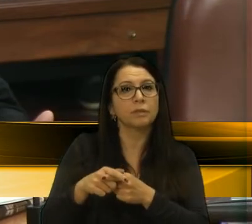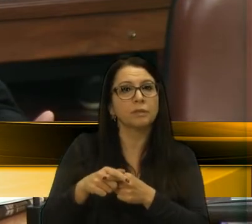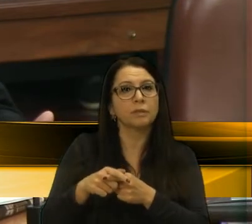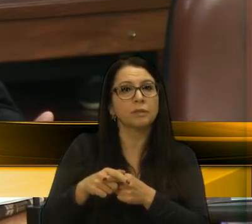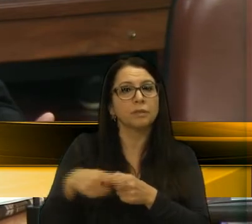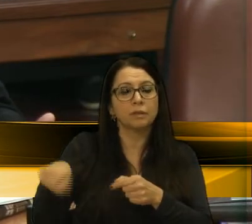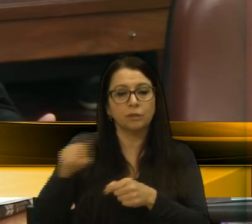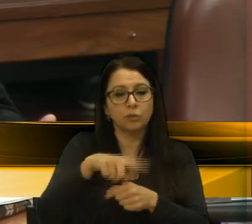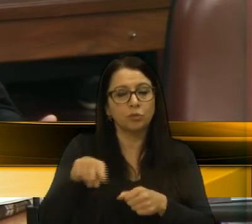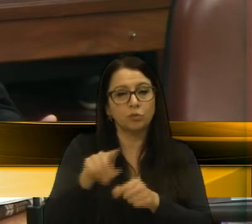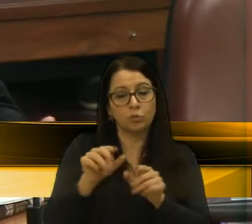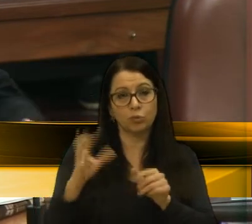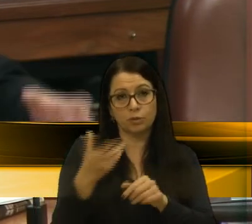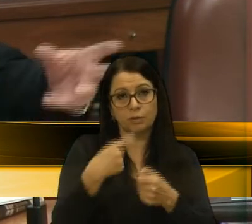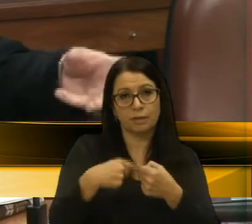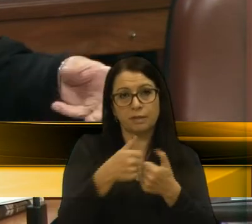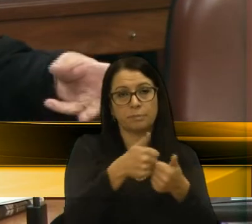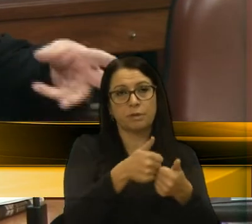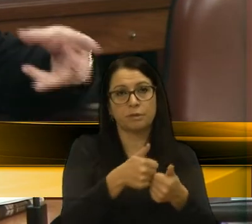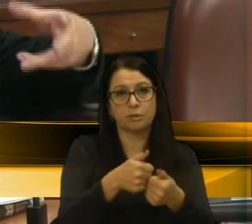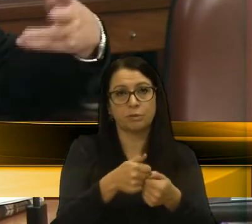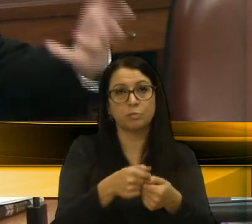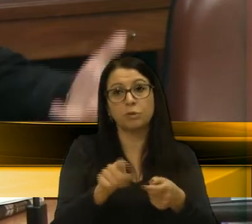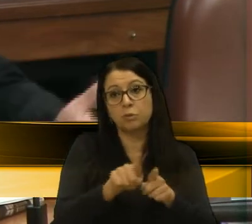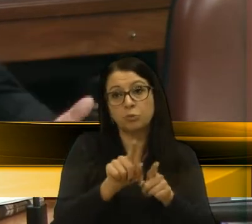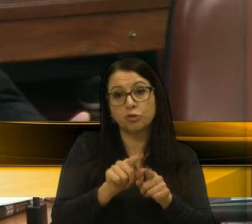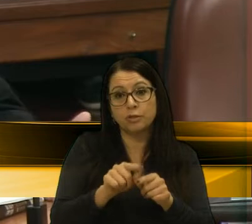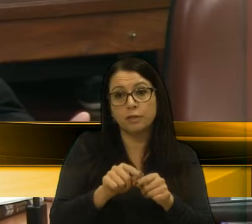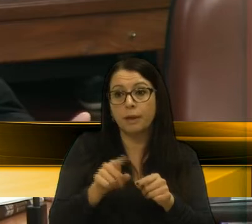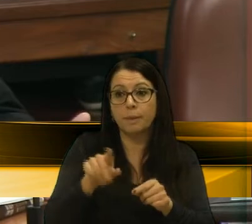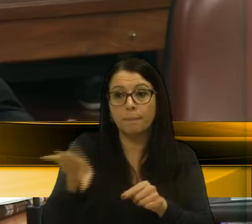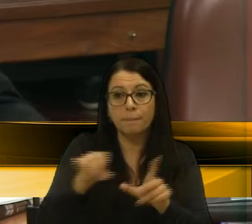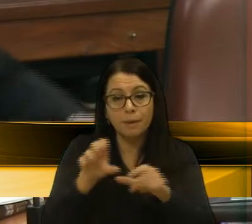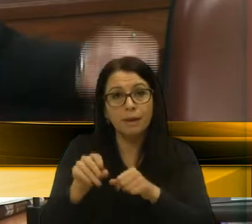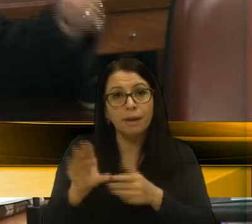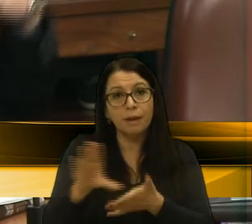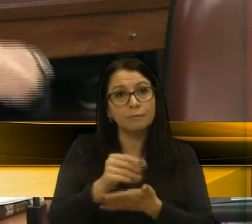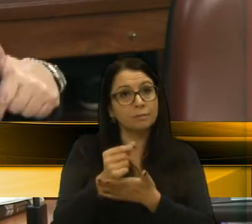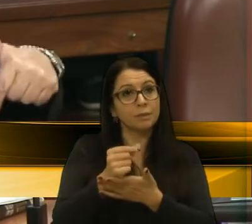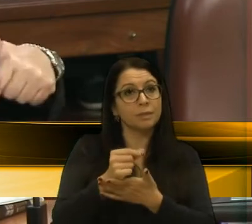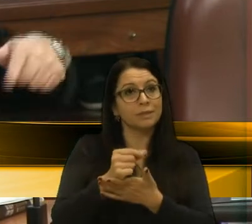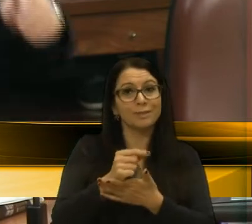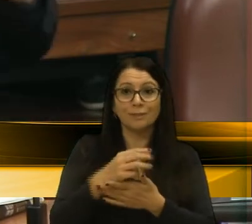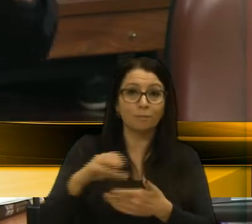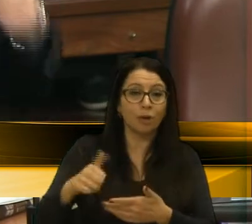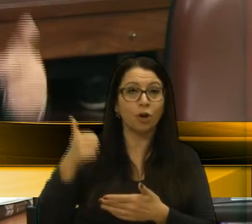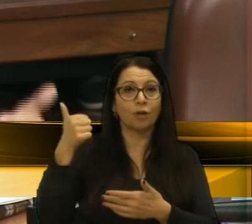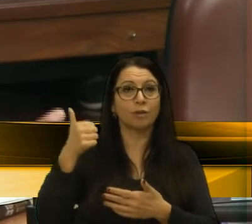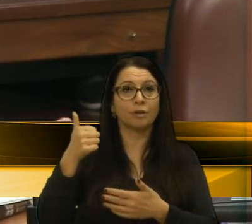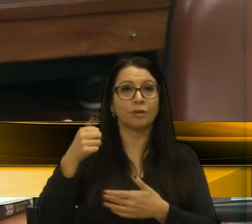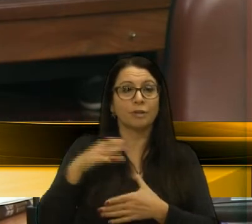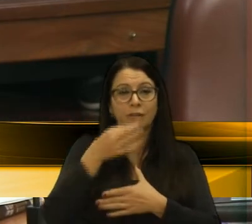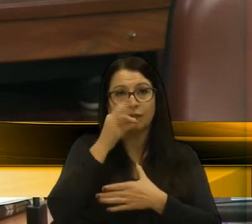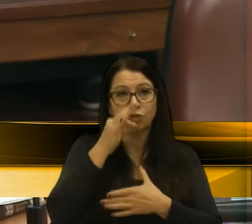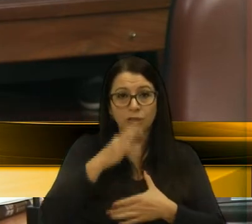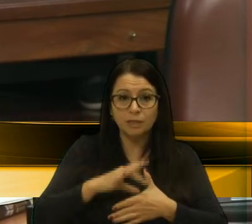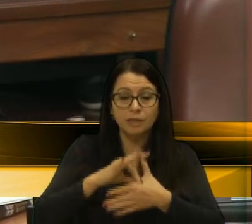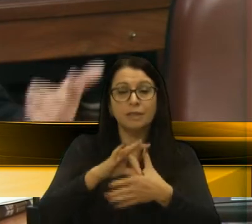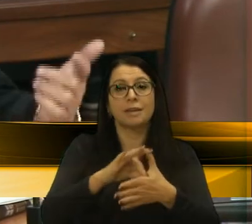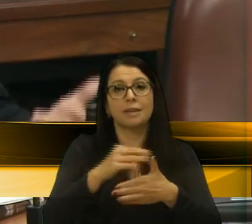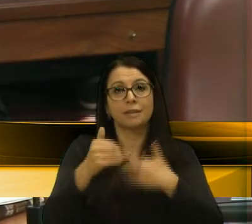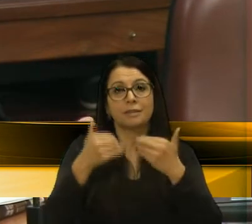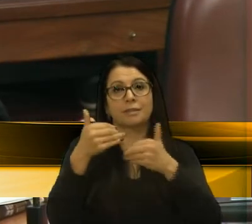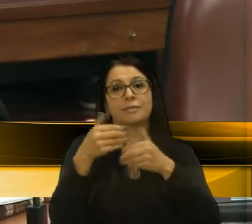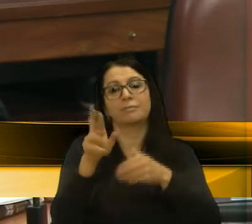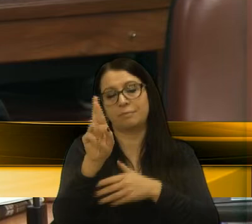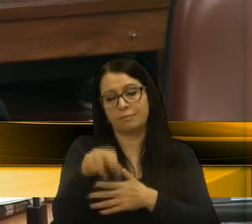né? Uhum. Porque nós poderíamos disputar financiamentos privilegiados. E Caxias deveria estar liderando esse processo. O Valcírio